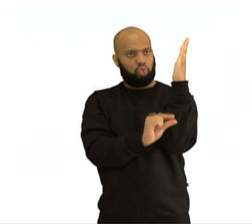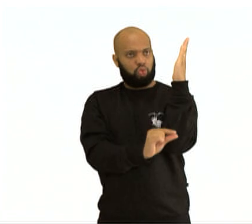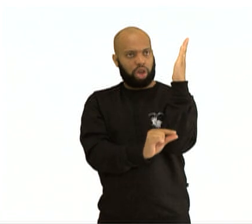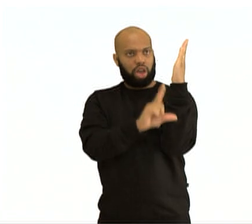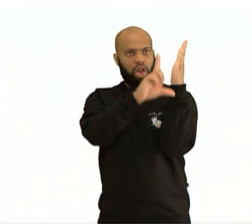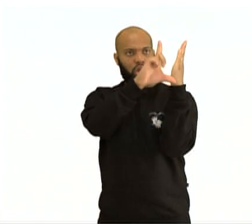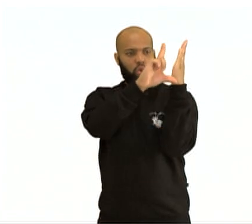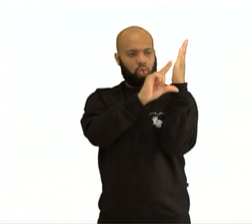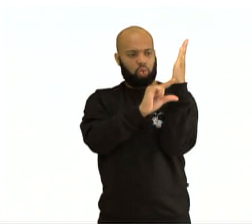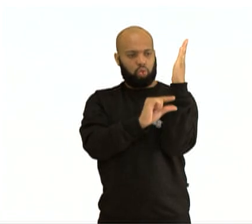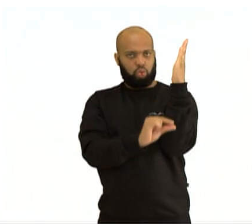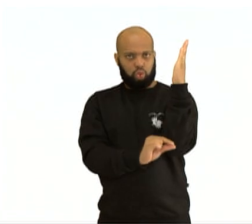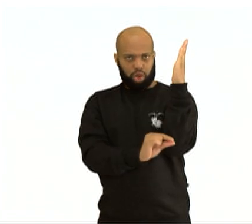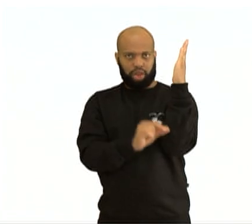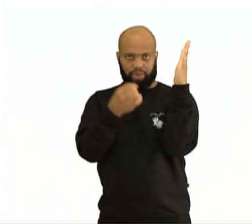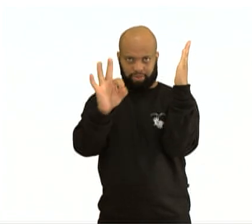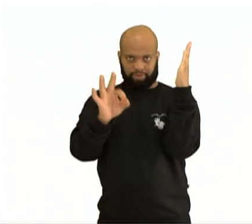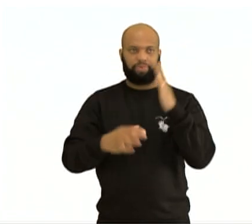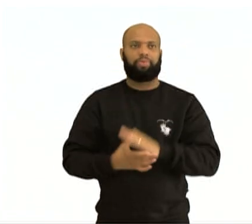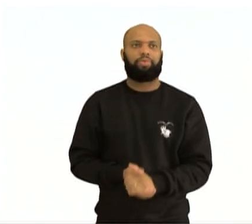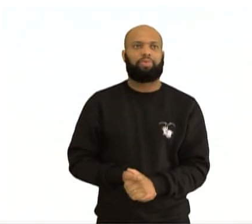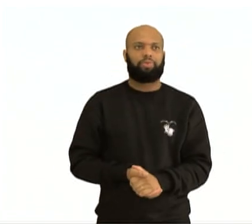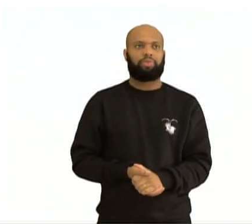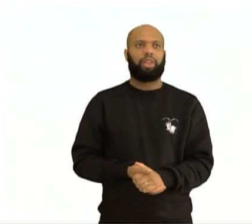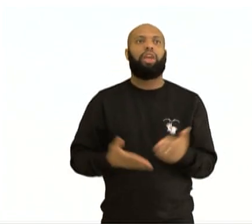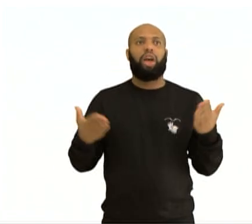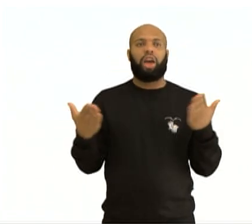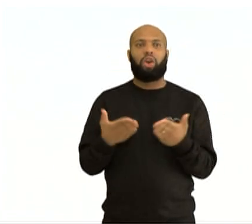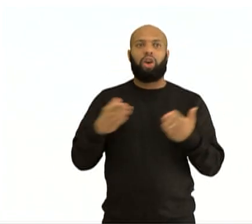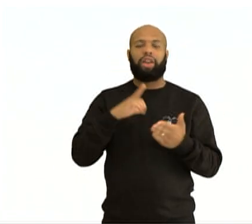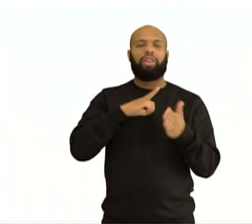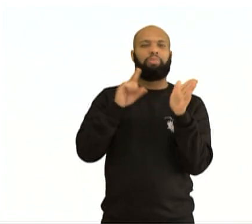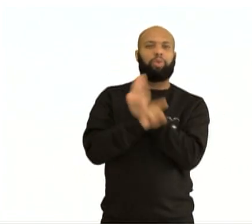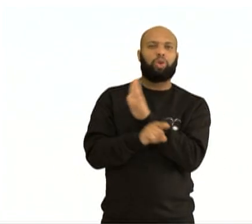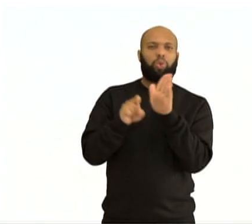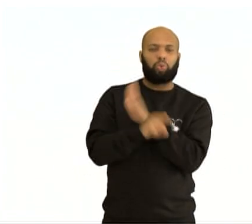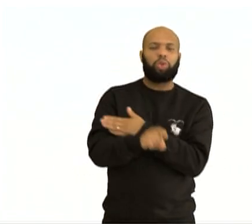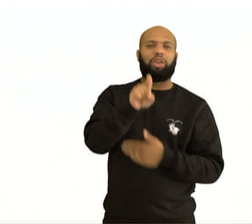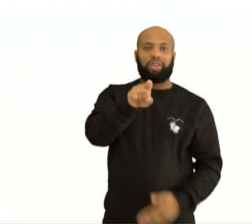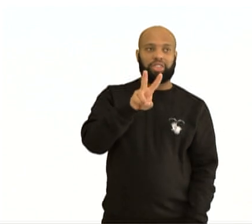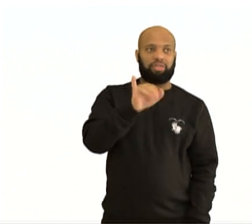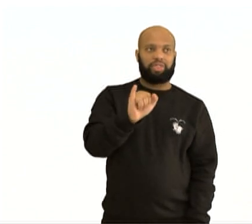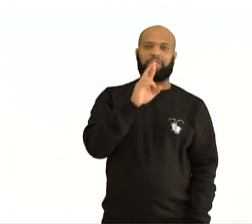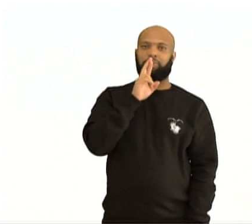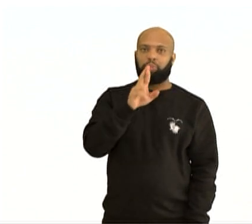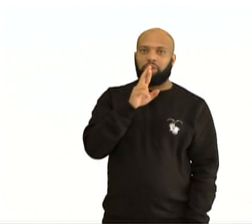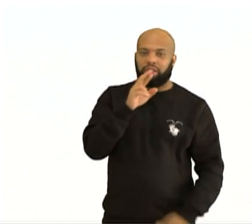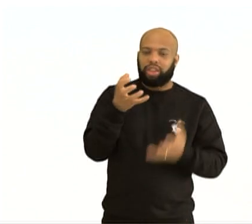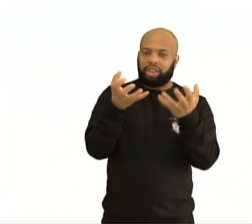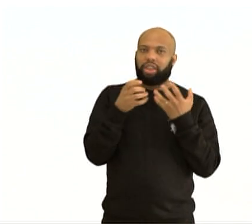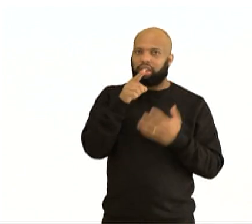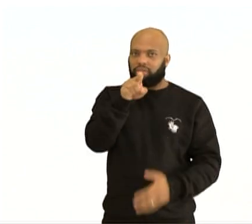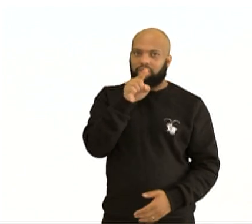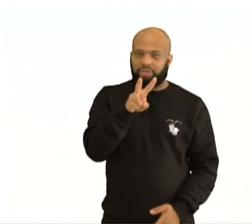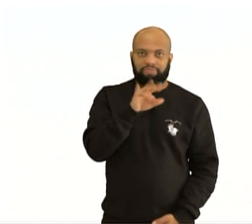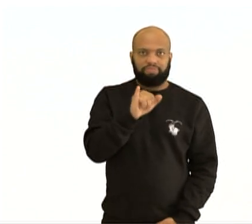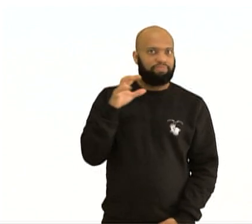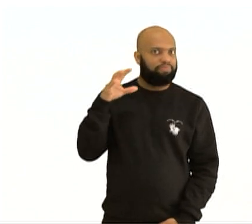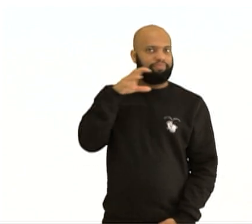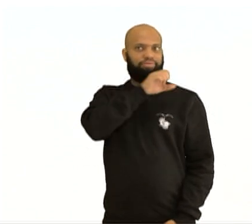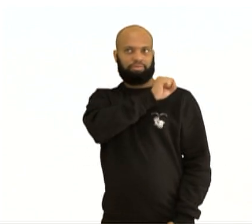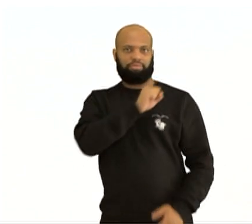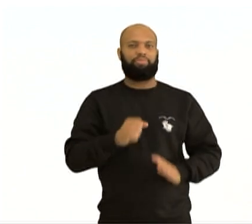ser decrescente, tá bom? Então, agora eu tenho um quiz aí para vocês, olha só. Quero ver vocês respondendo aí